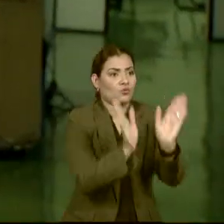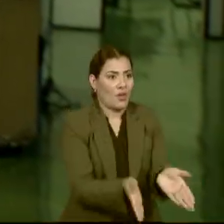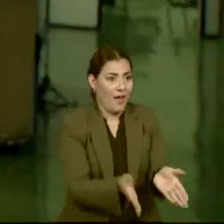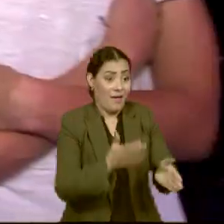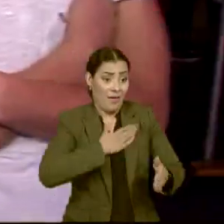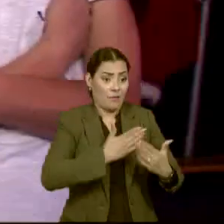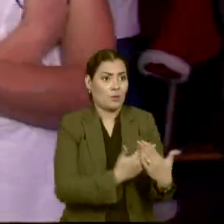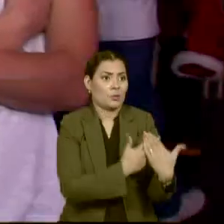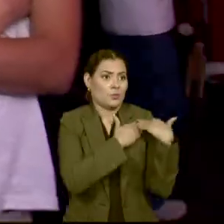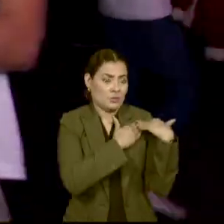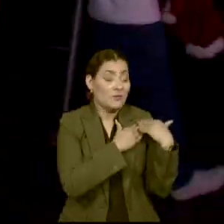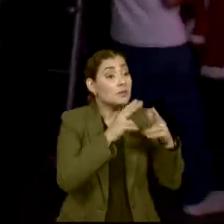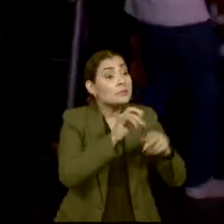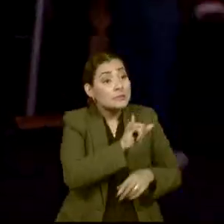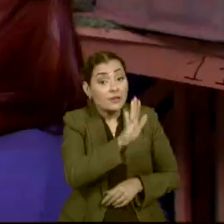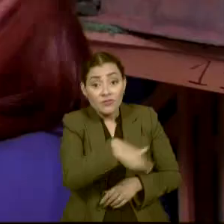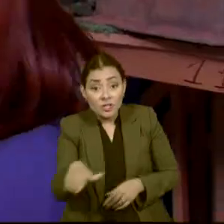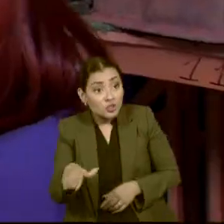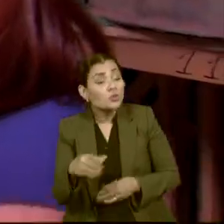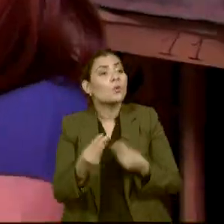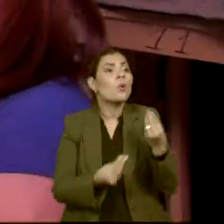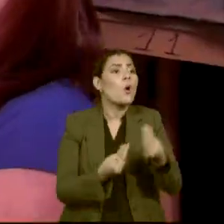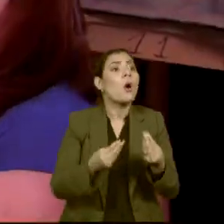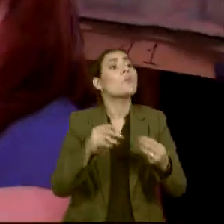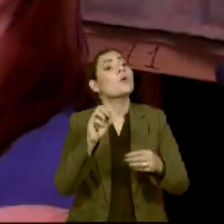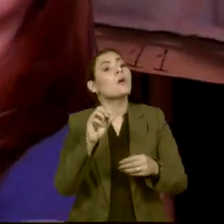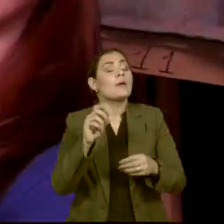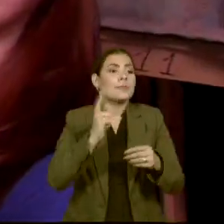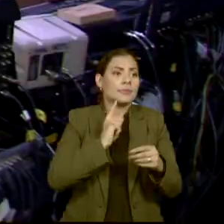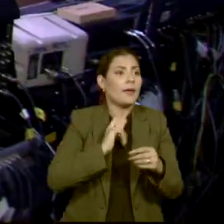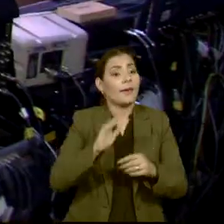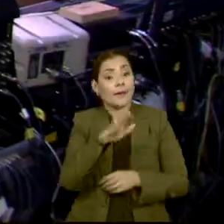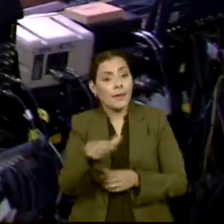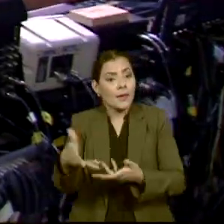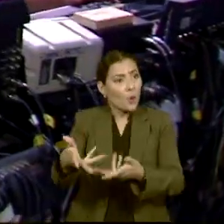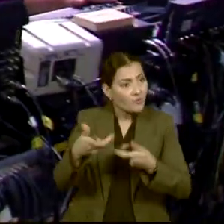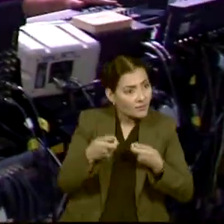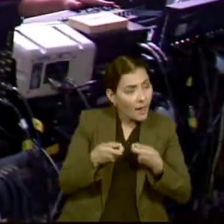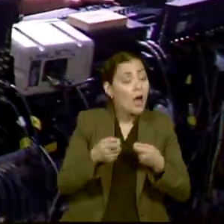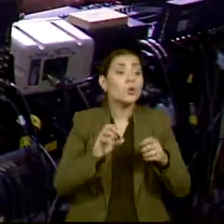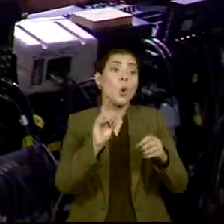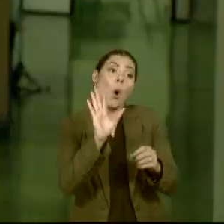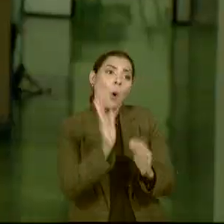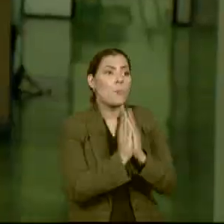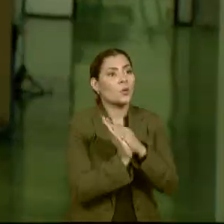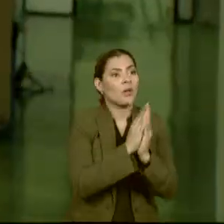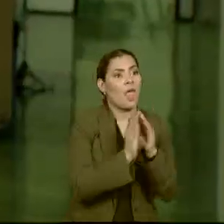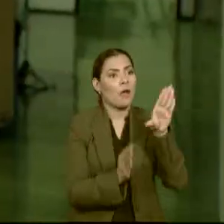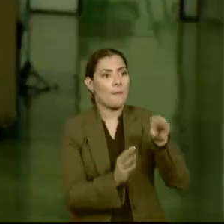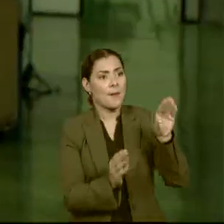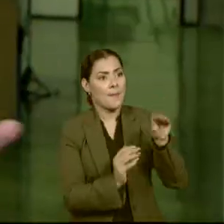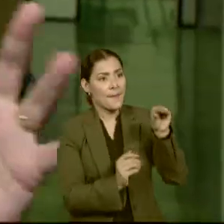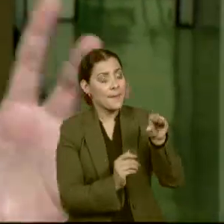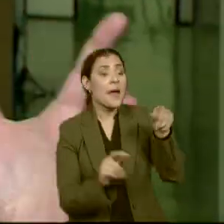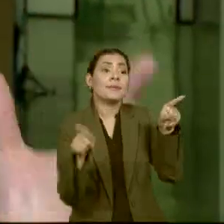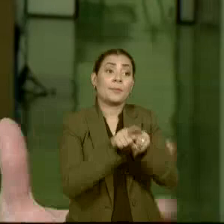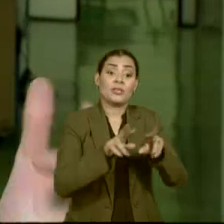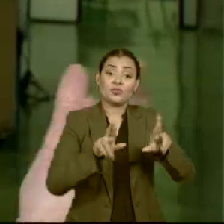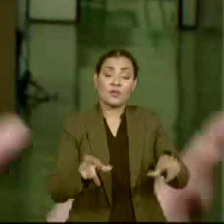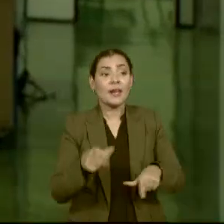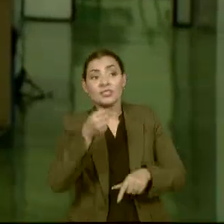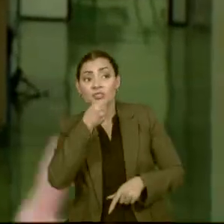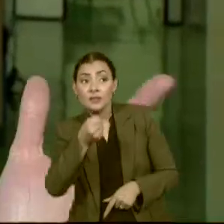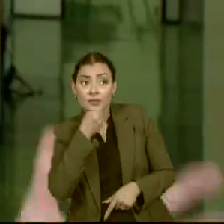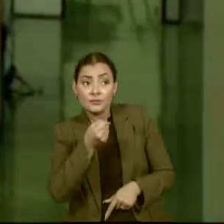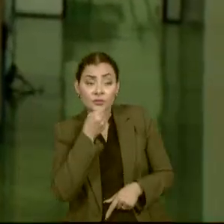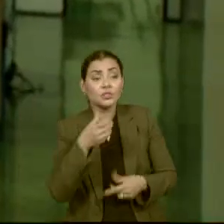convidado, quando é infantil. Tem que ver quando tem efeitos. Trabalhar com boneco é uma outra situação. Trabalhar com uma pessoa, com